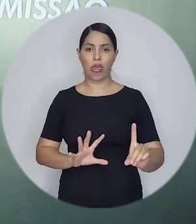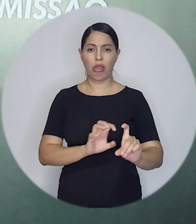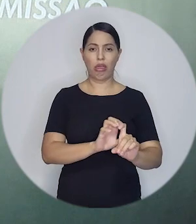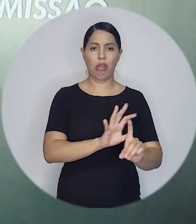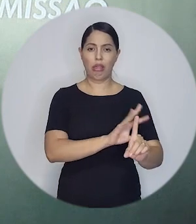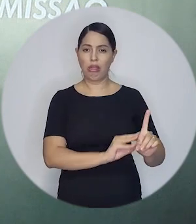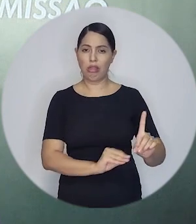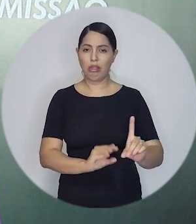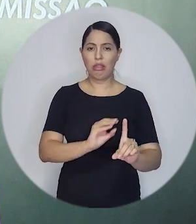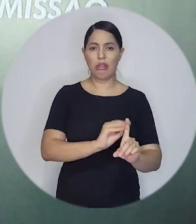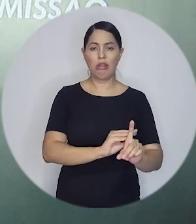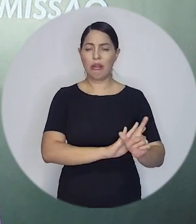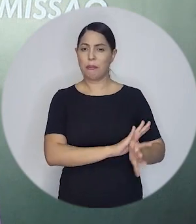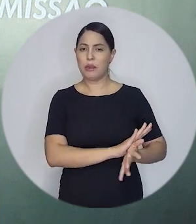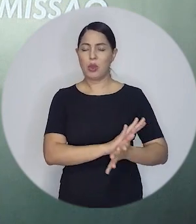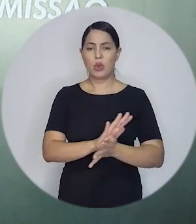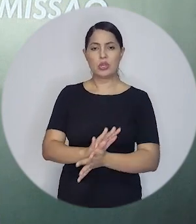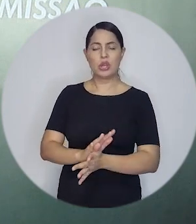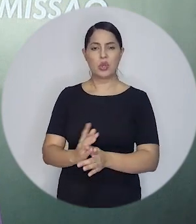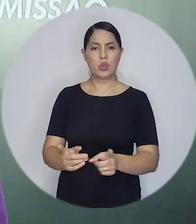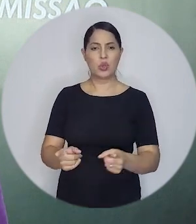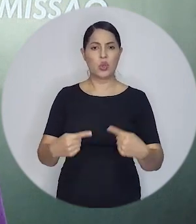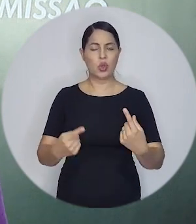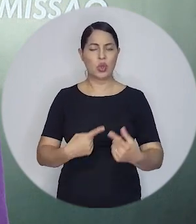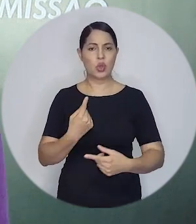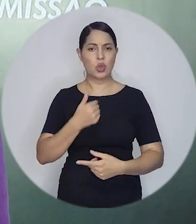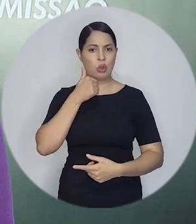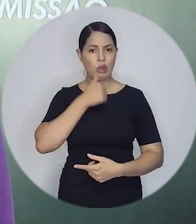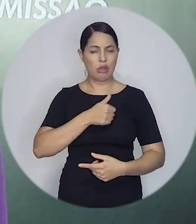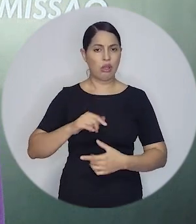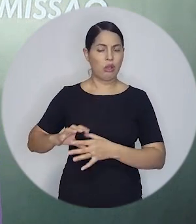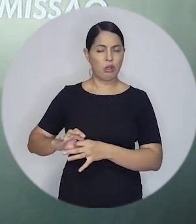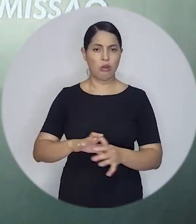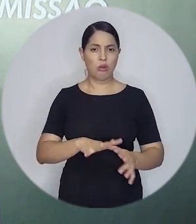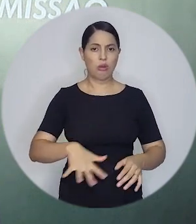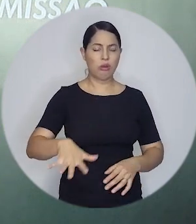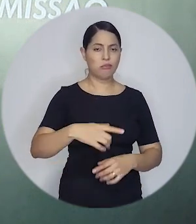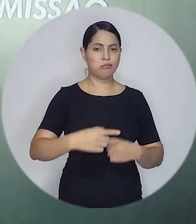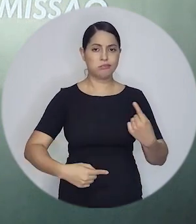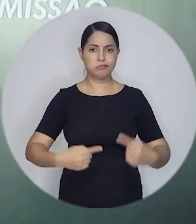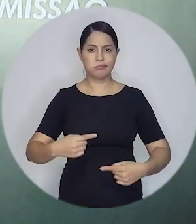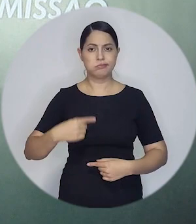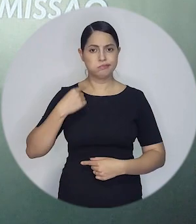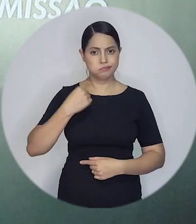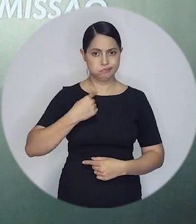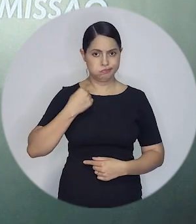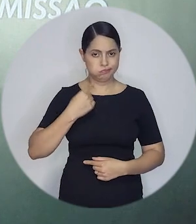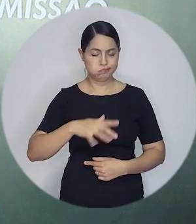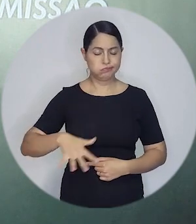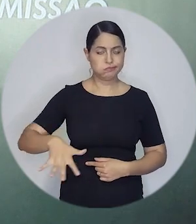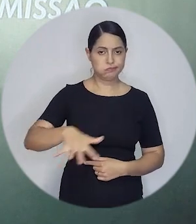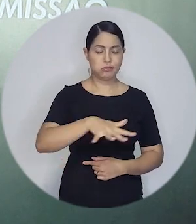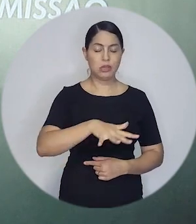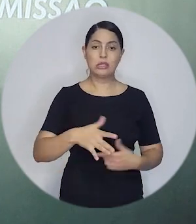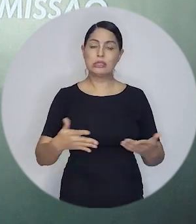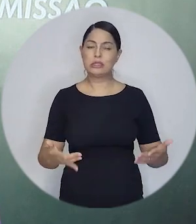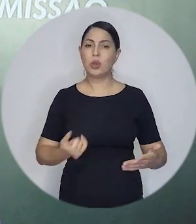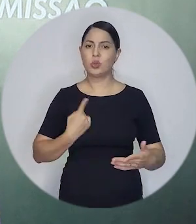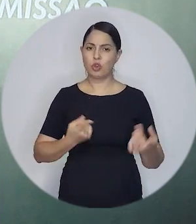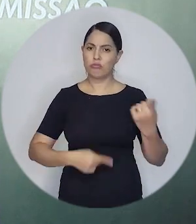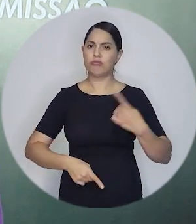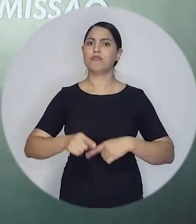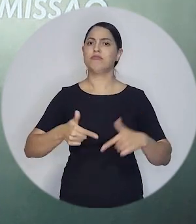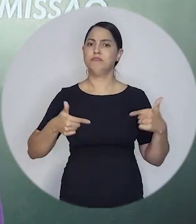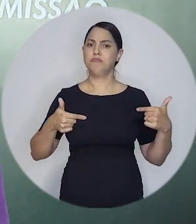ético-disciplinar do combate ao assédio sexual, moral e discriminação dentro da advocacia. Isso para a advocacia foi, assim, um